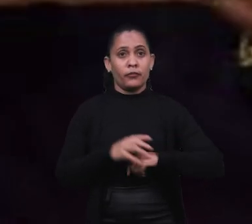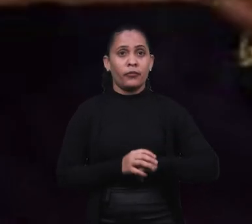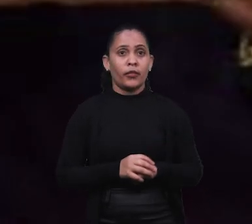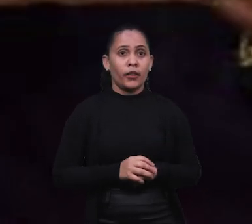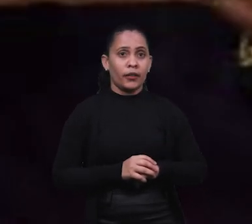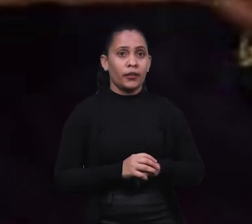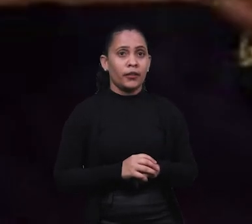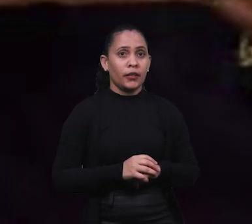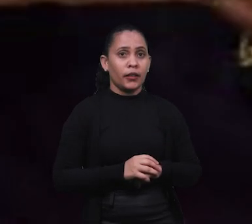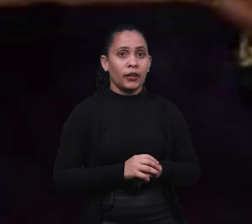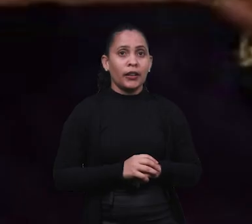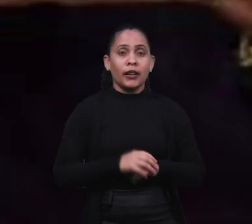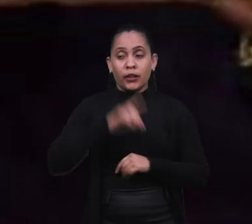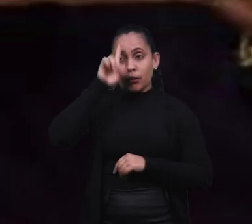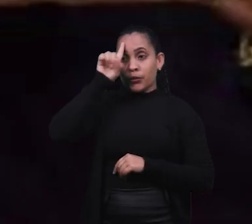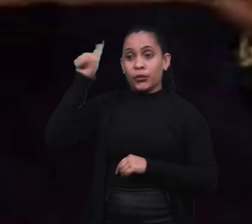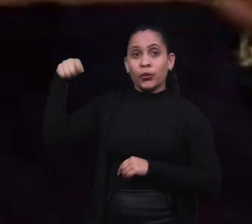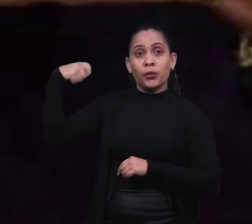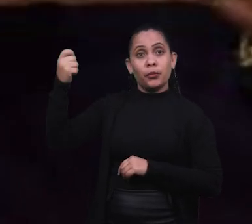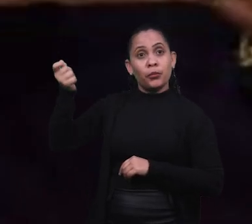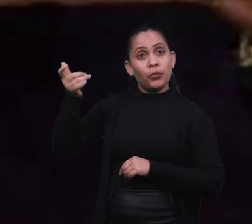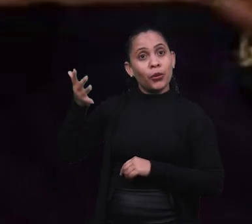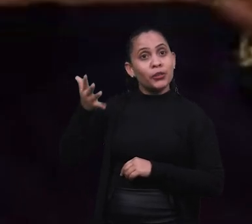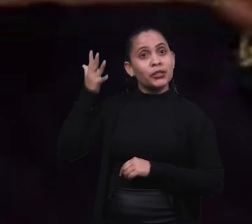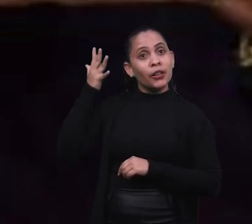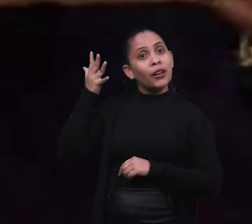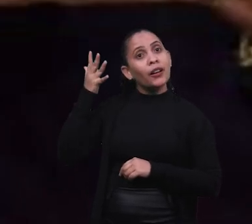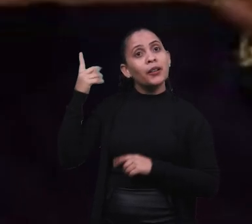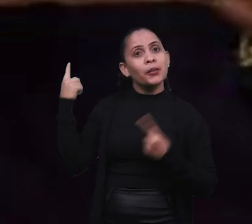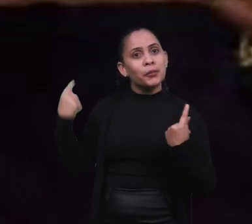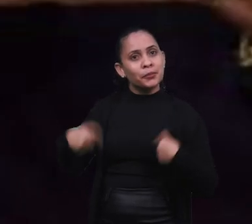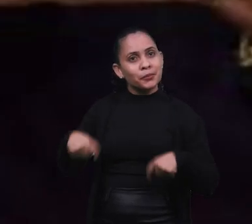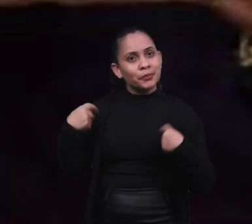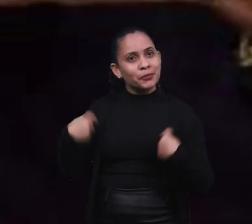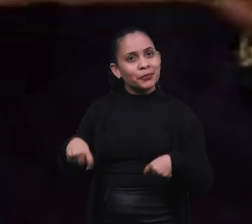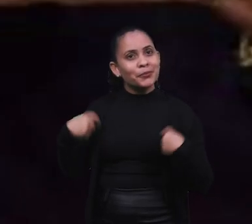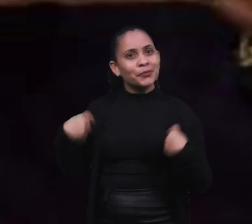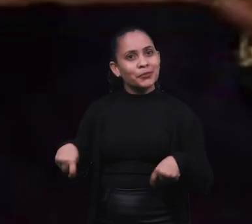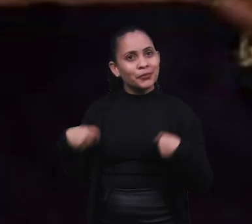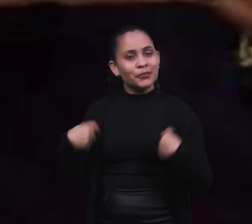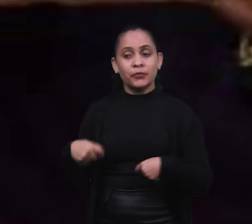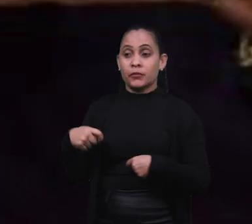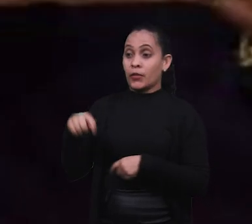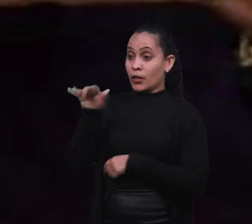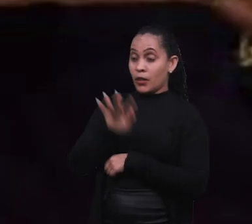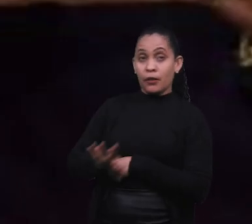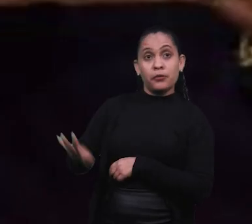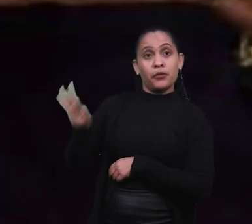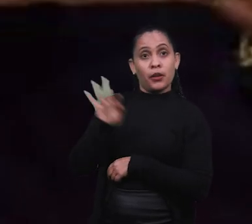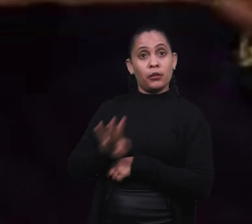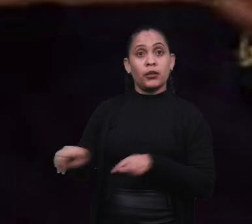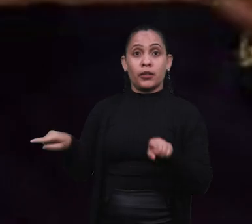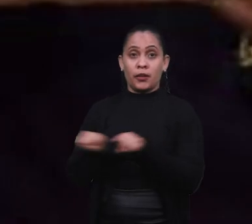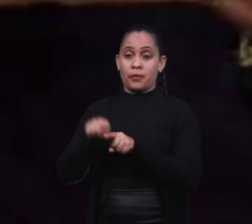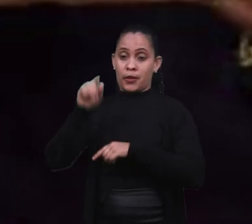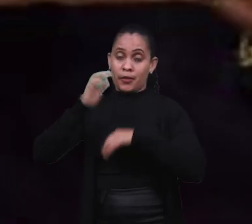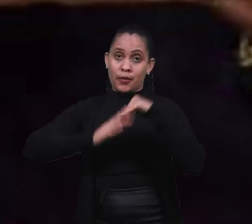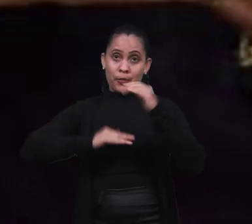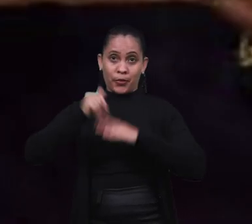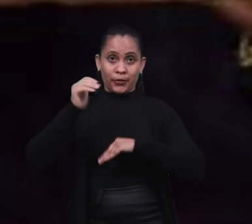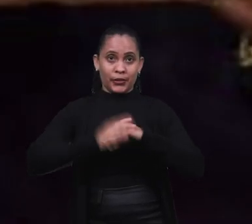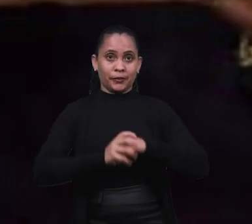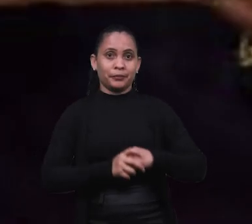aí depois o Senhor mostrou também que eu deveria seguir essa carreira de forma academicamente e também na minha